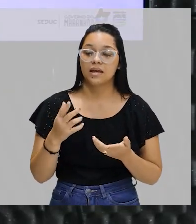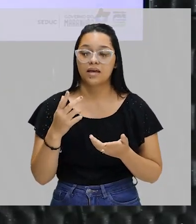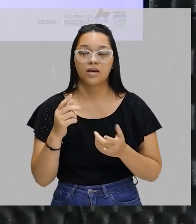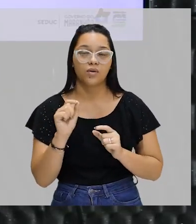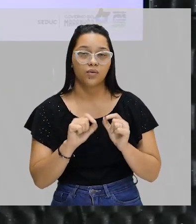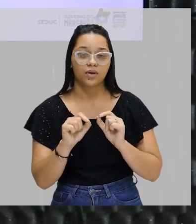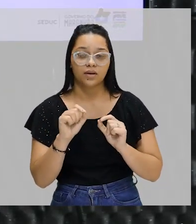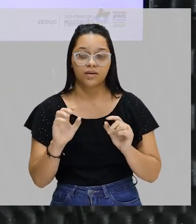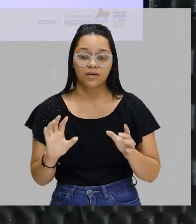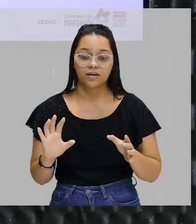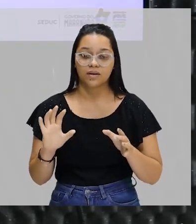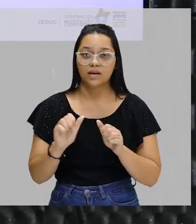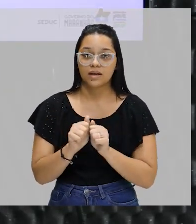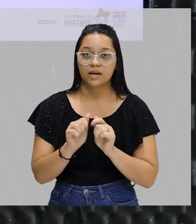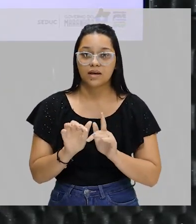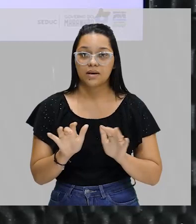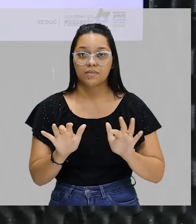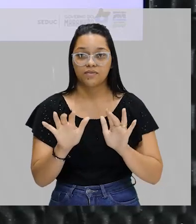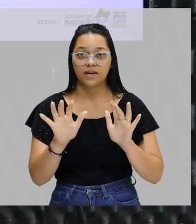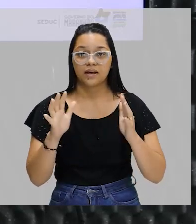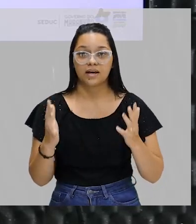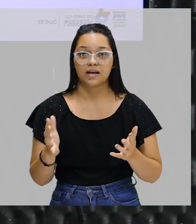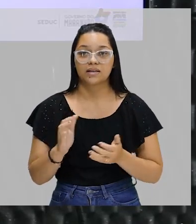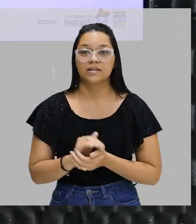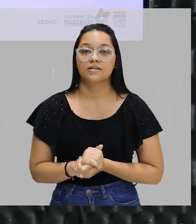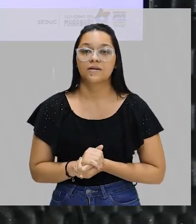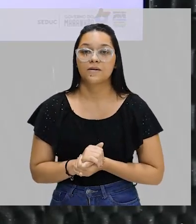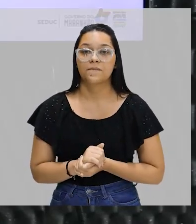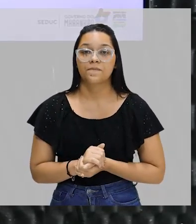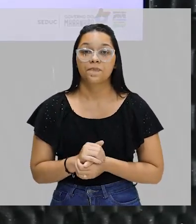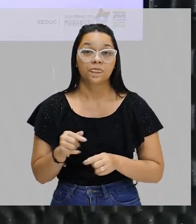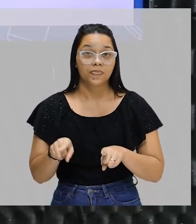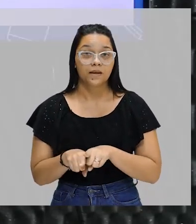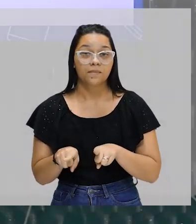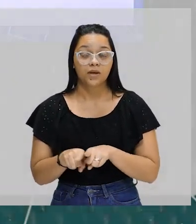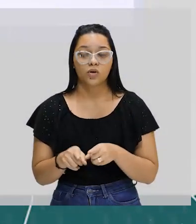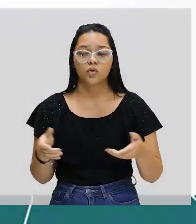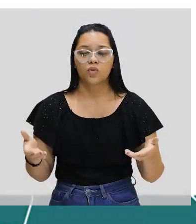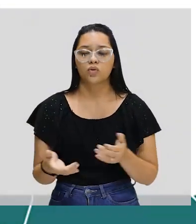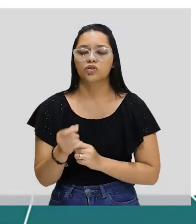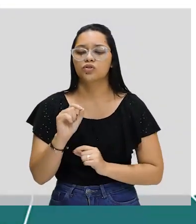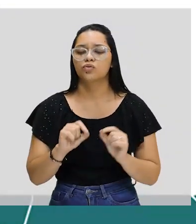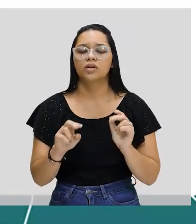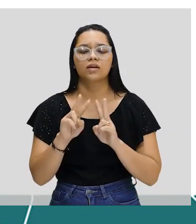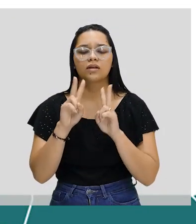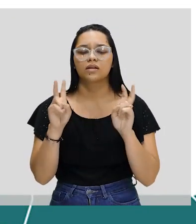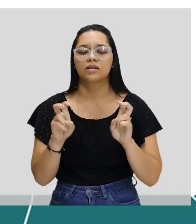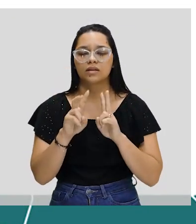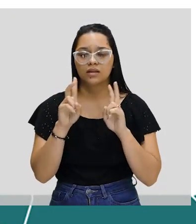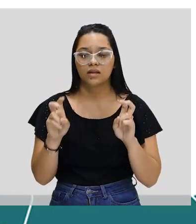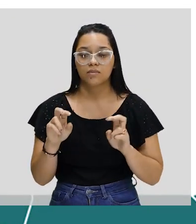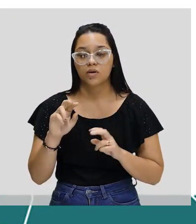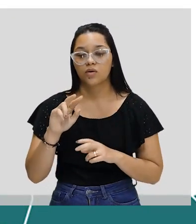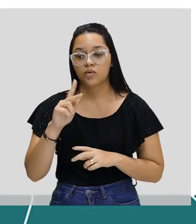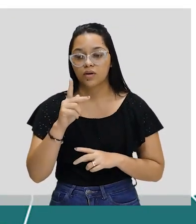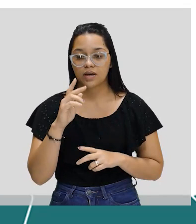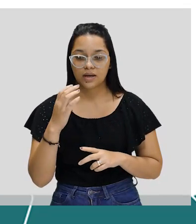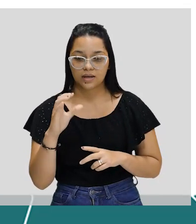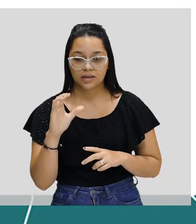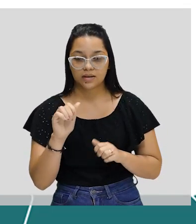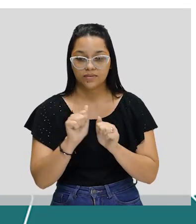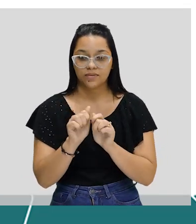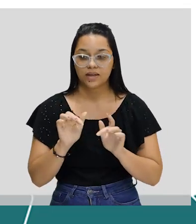hidrocarbonetos de cadeias ramificadas. E nossa aula de hoje, nós vamos estar abordando os